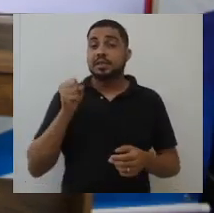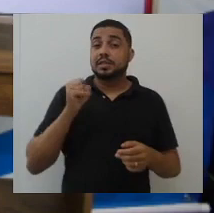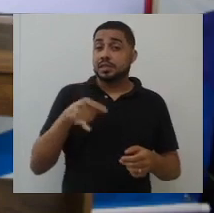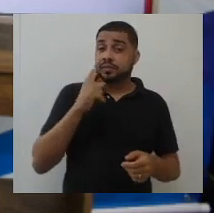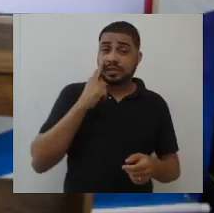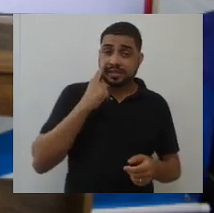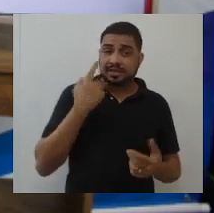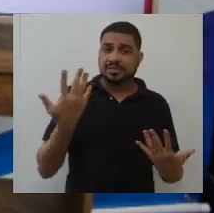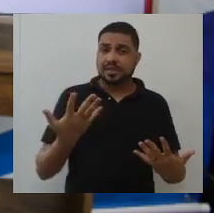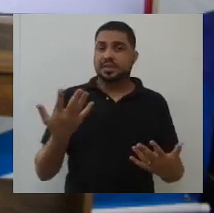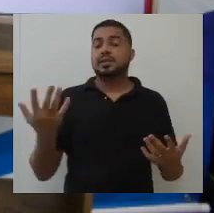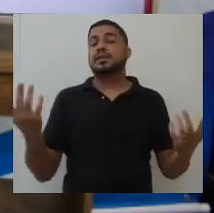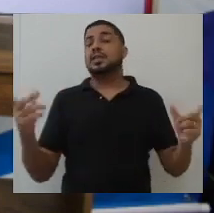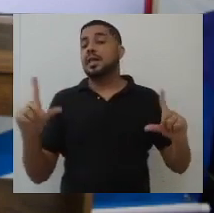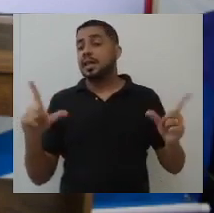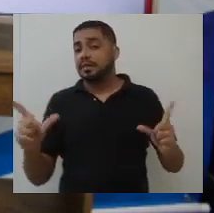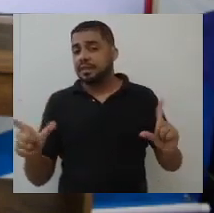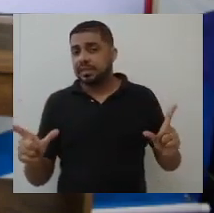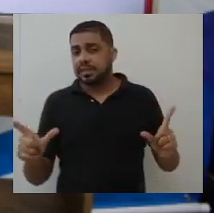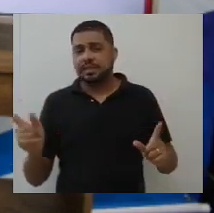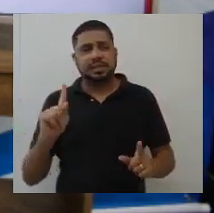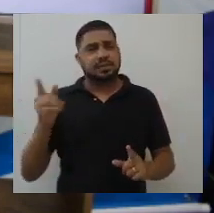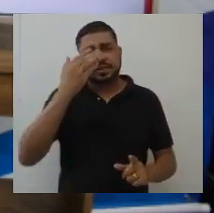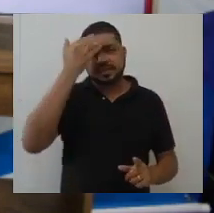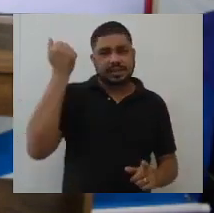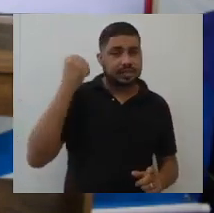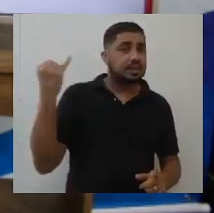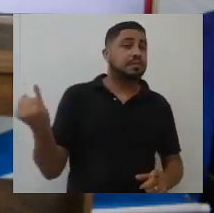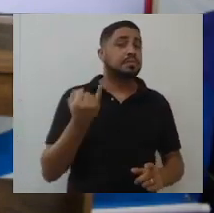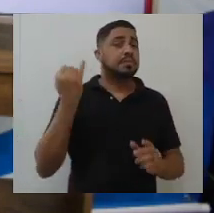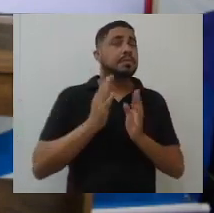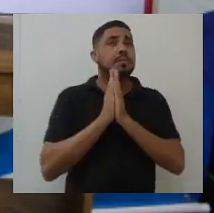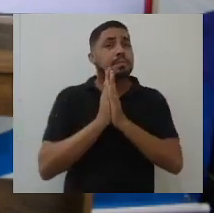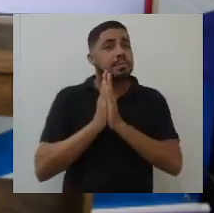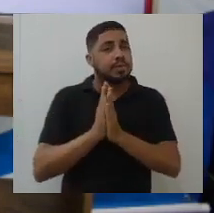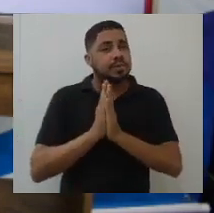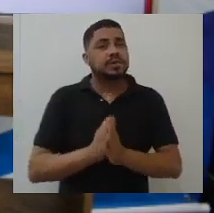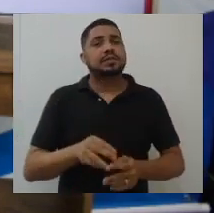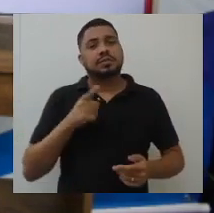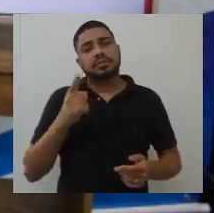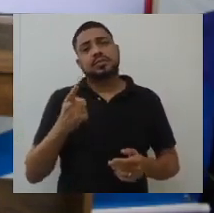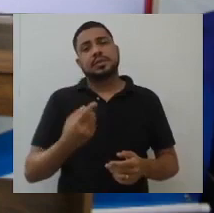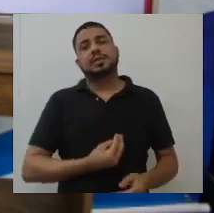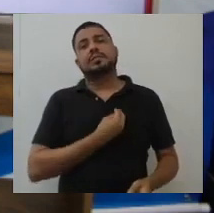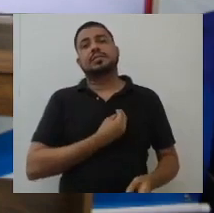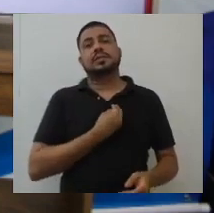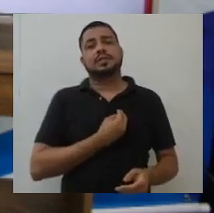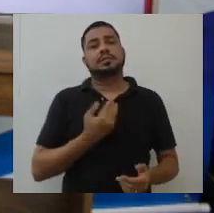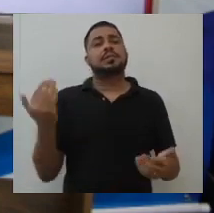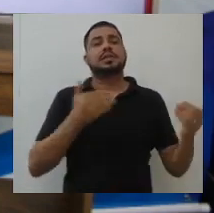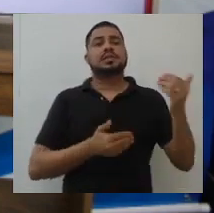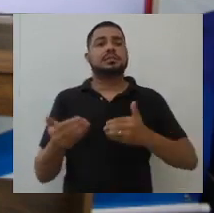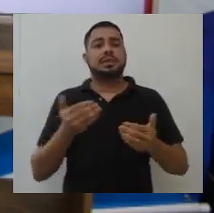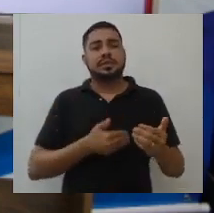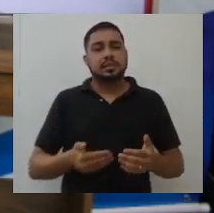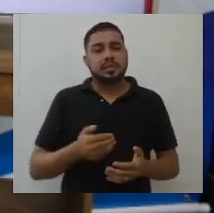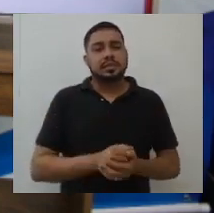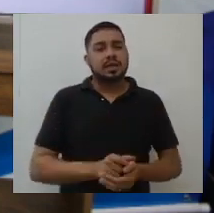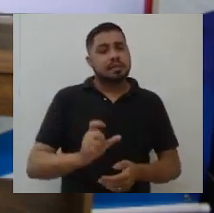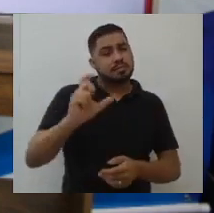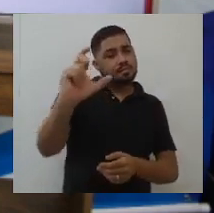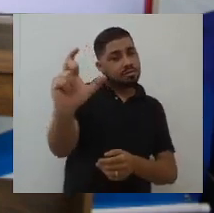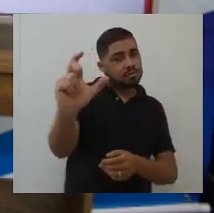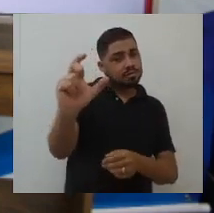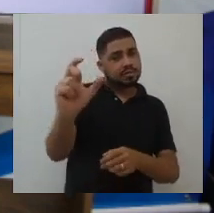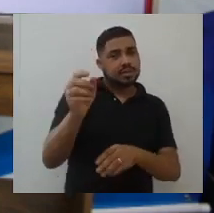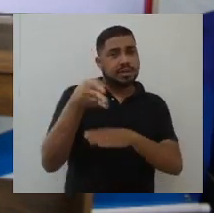nossa aula pela televisão, não esquece, é muito importante a sua presença, a sua participação nesse momento. Aponta a